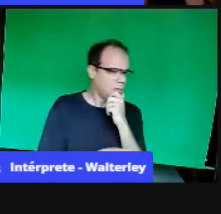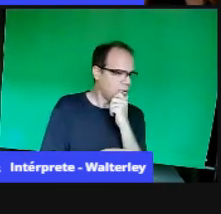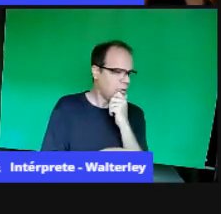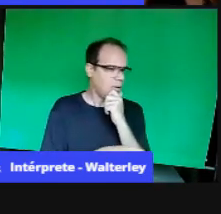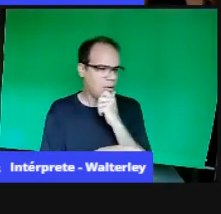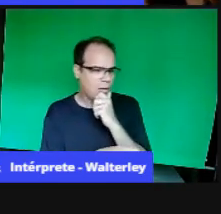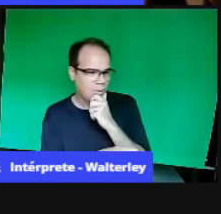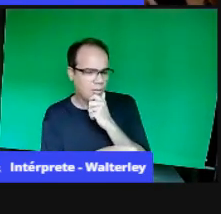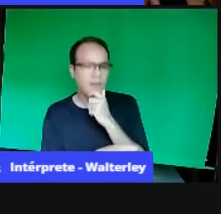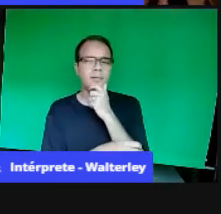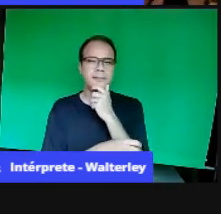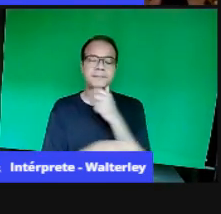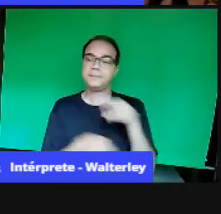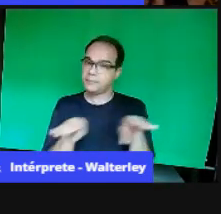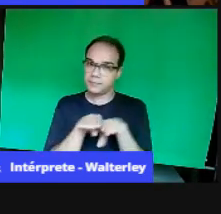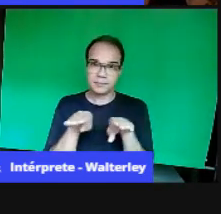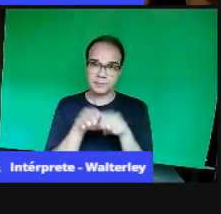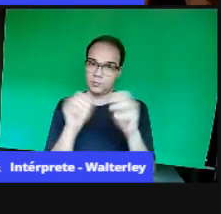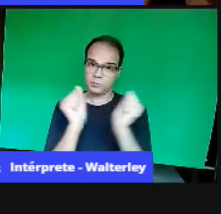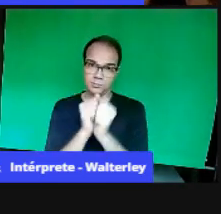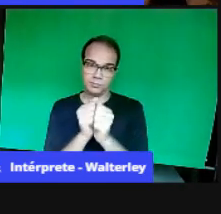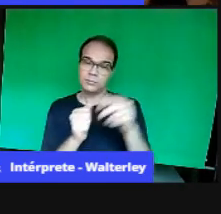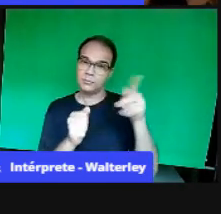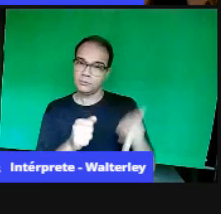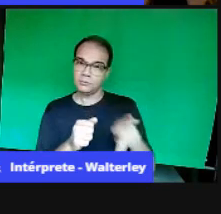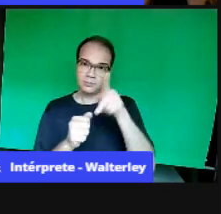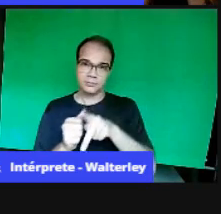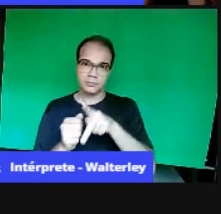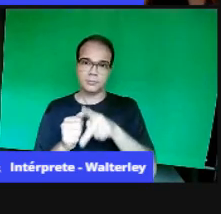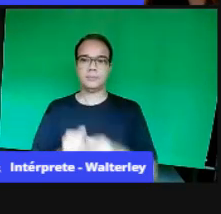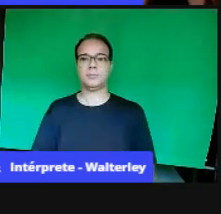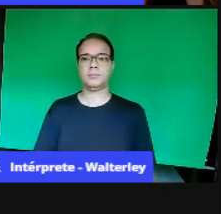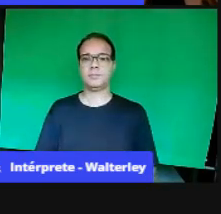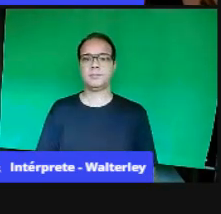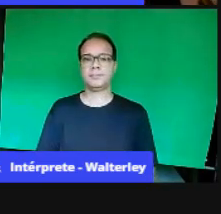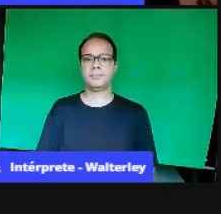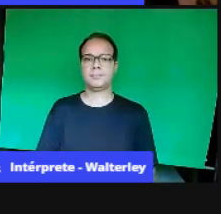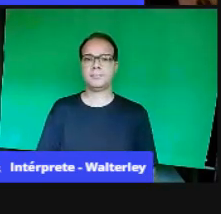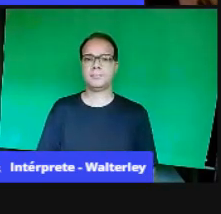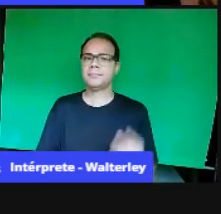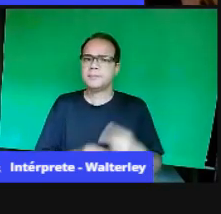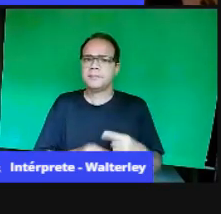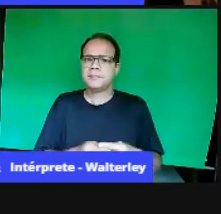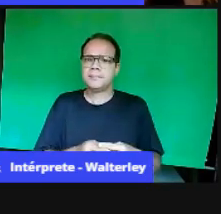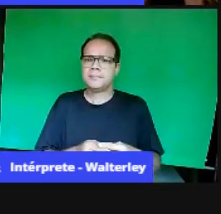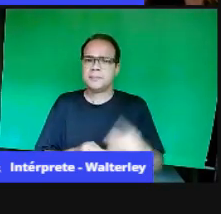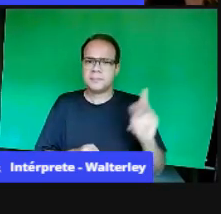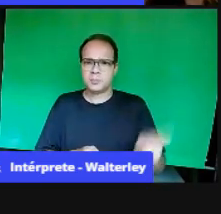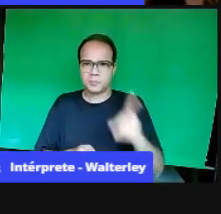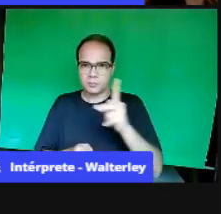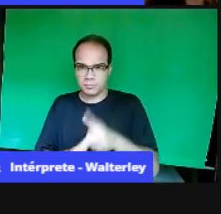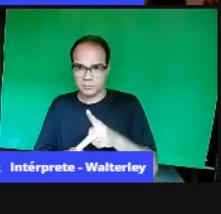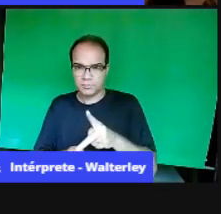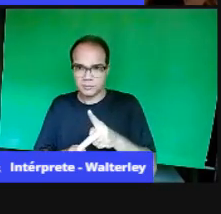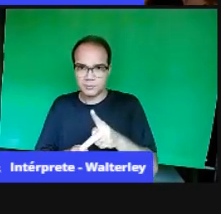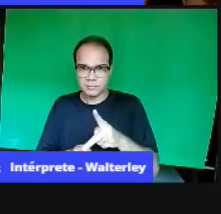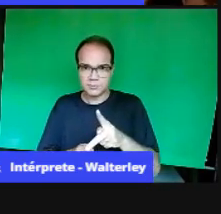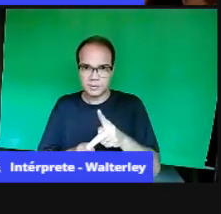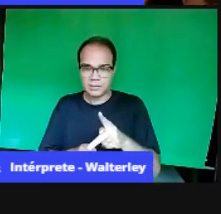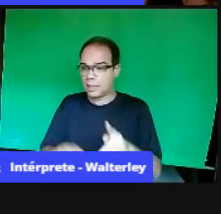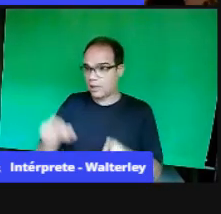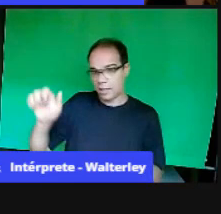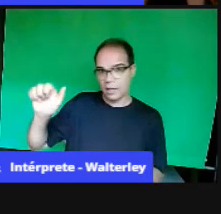caso. Porque a gente não desvincula. O professor da sala de recursos trabalha para